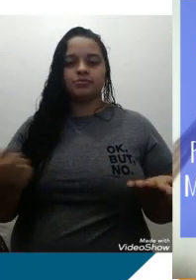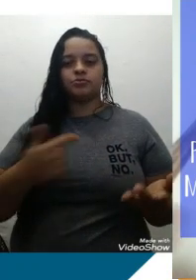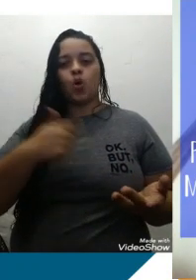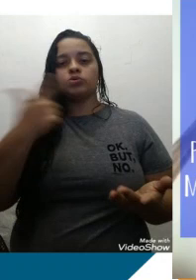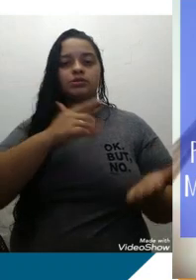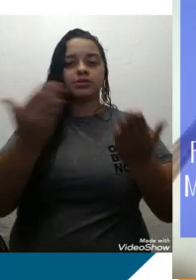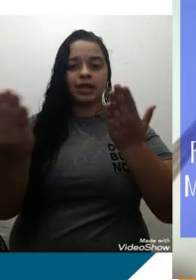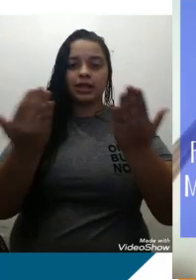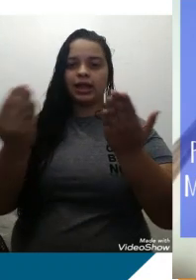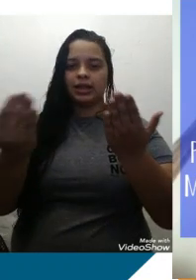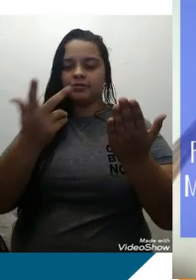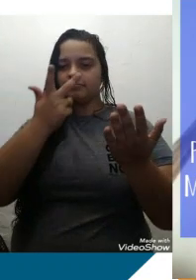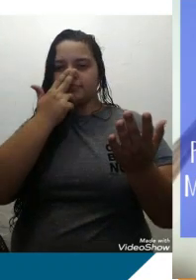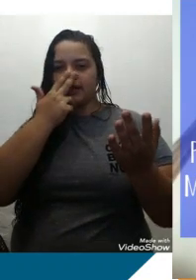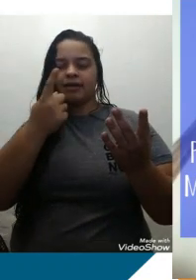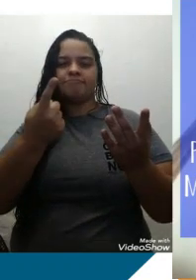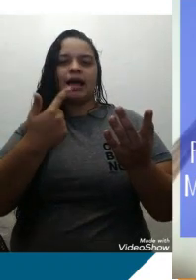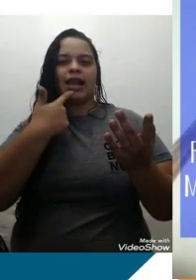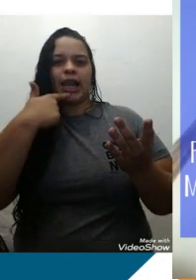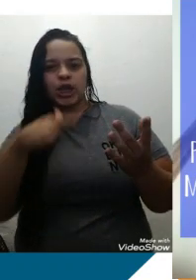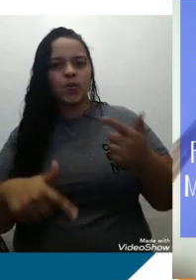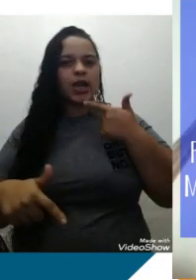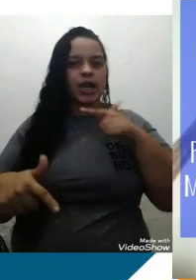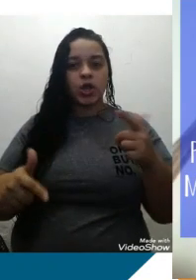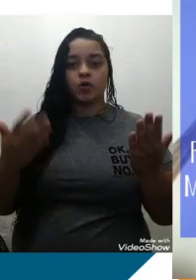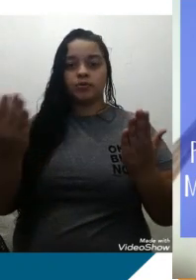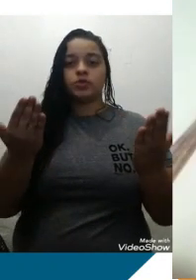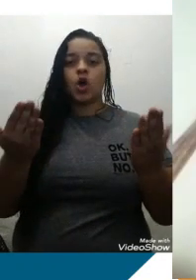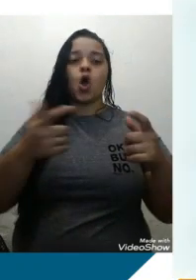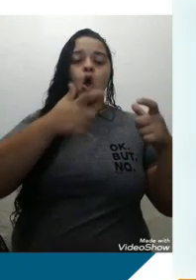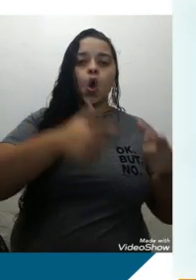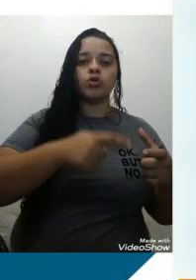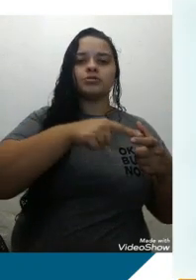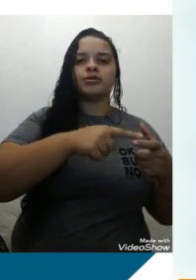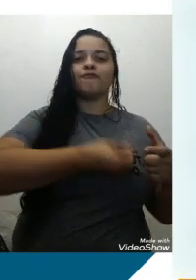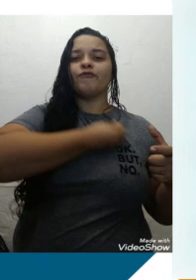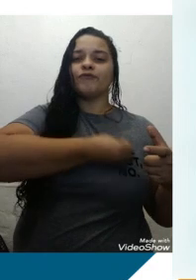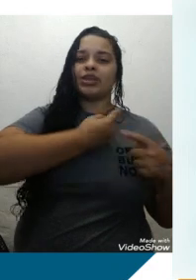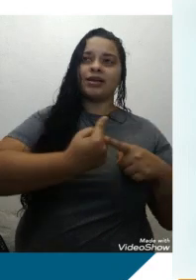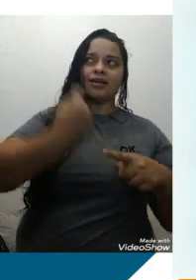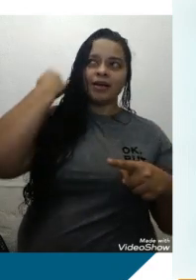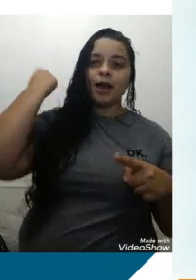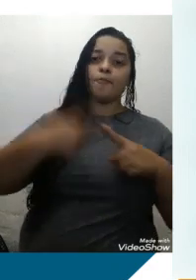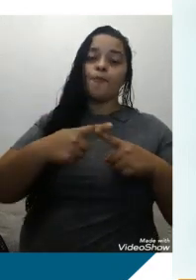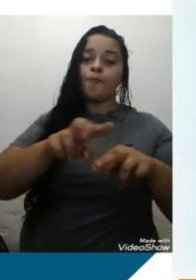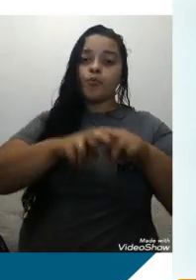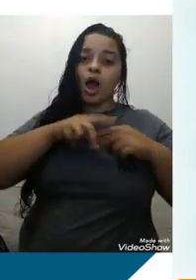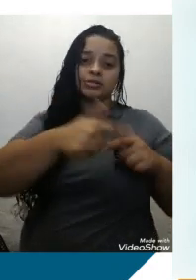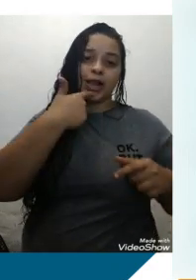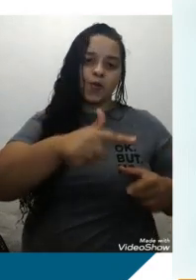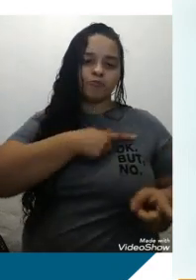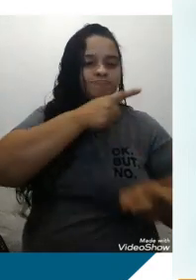as proximidades e as distâncias entre essas línguas, é possível mapear onde determinados grupos viviam séculos atrás e para que